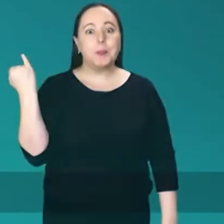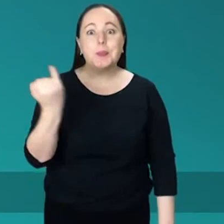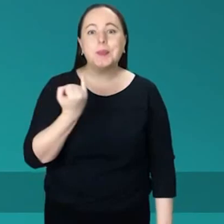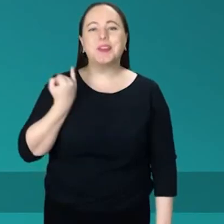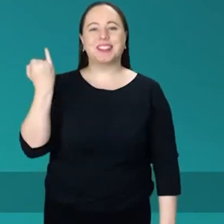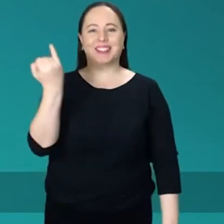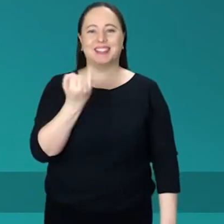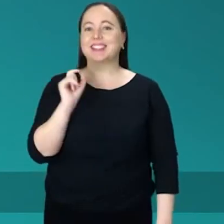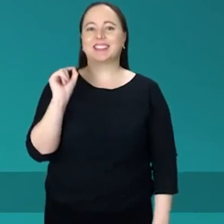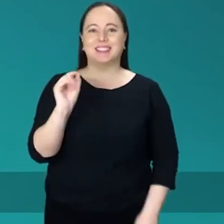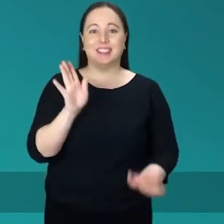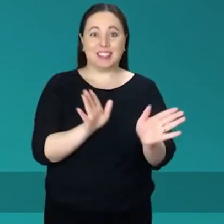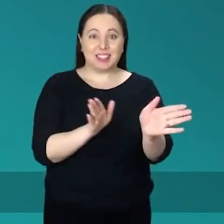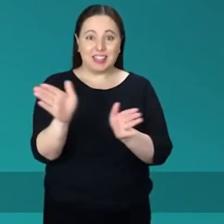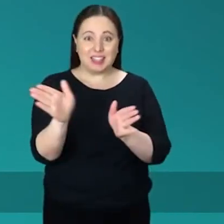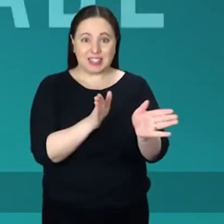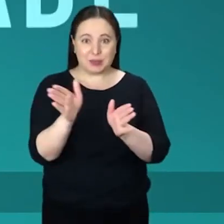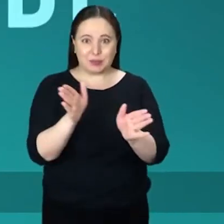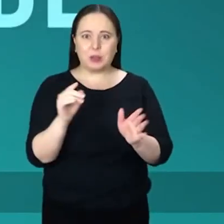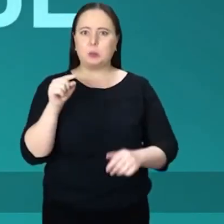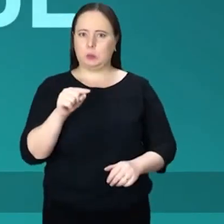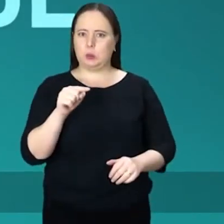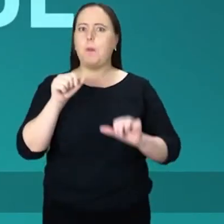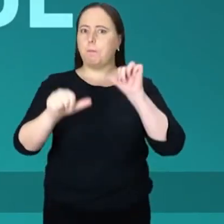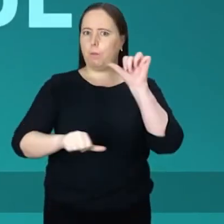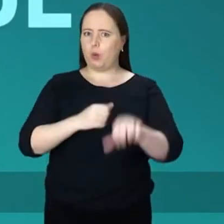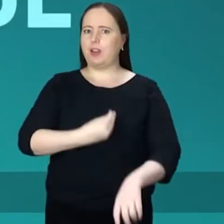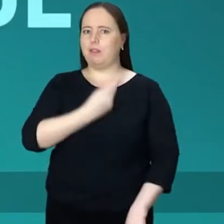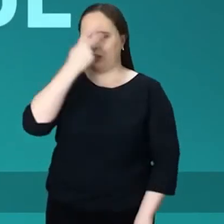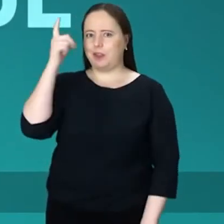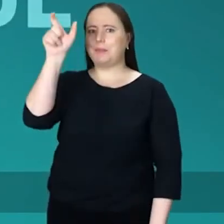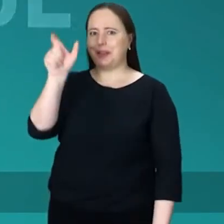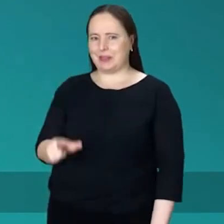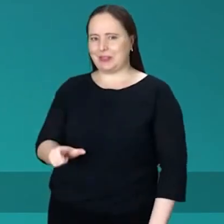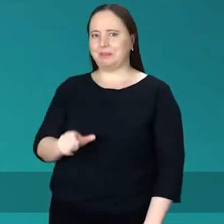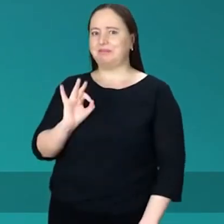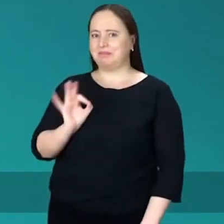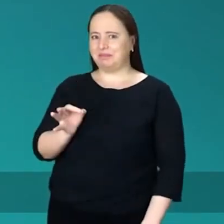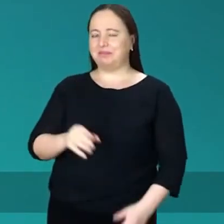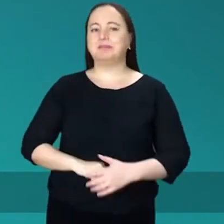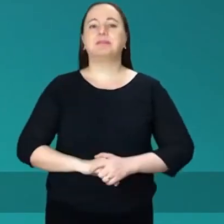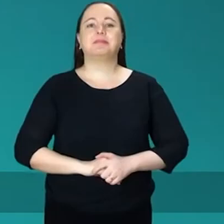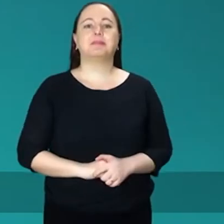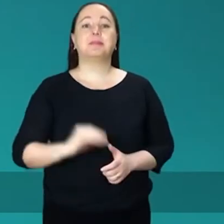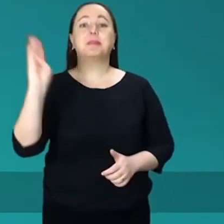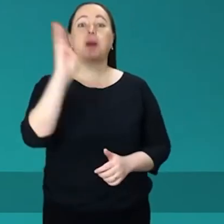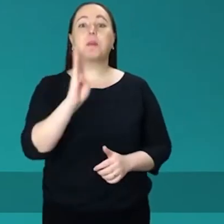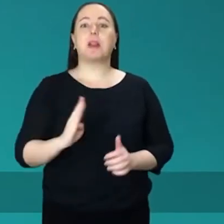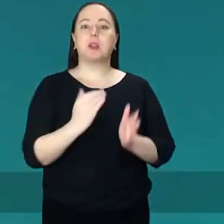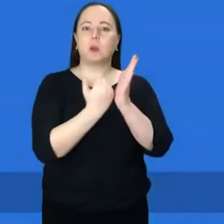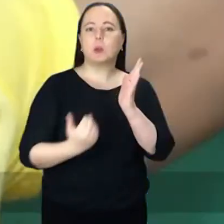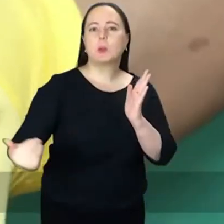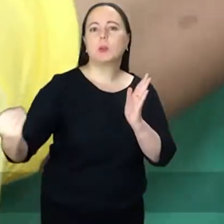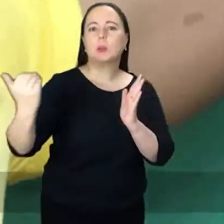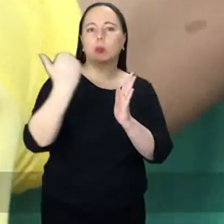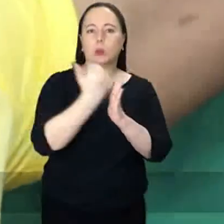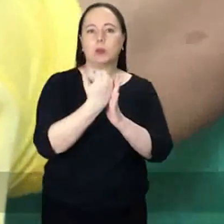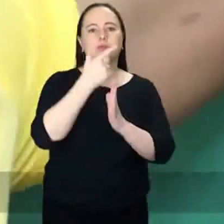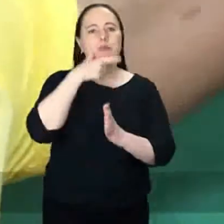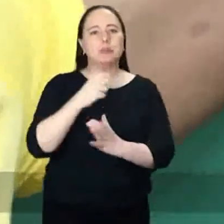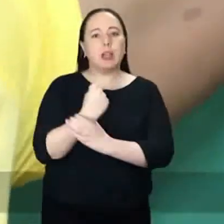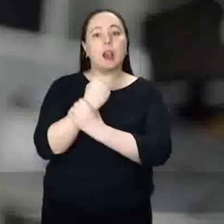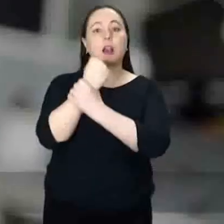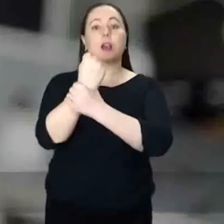Hoje vamos falar sobre um tema muito importante que é a acessibilidade e a diferença que isso faz na vida das pessoas. O Brasil